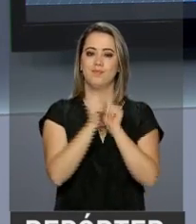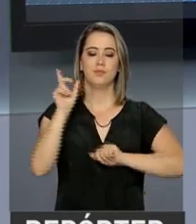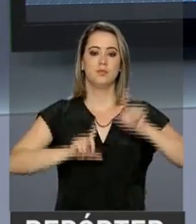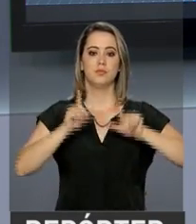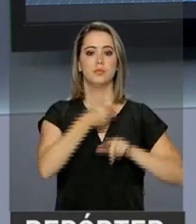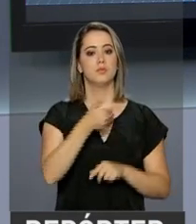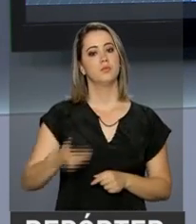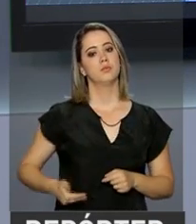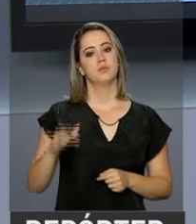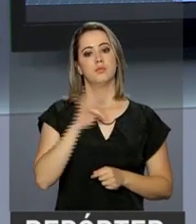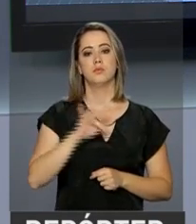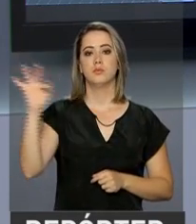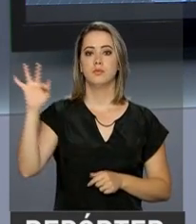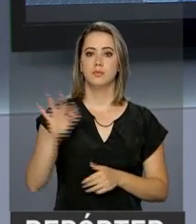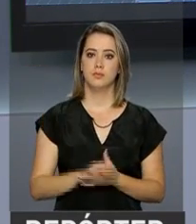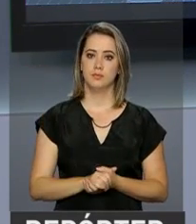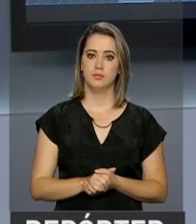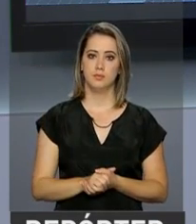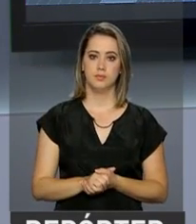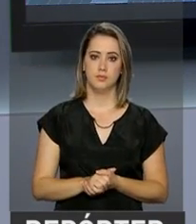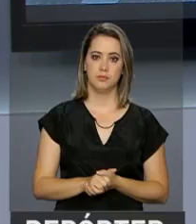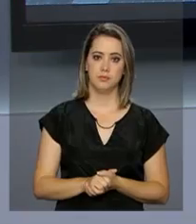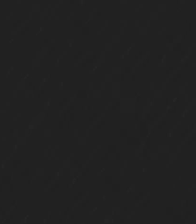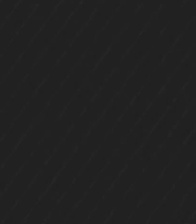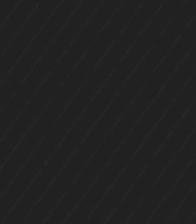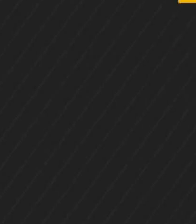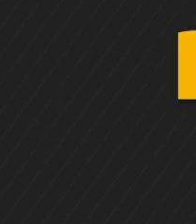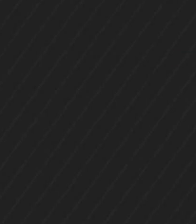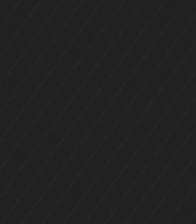a gente aqui na NBR a TV do Governo Federal